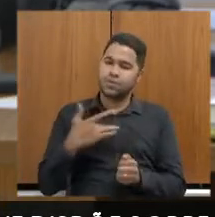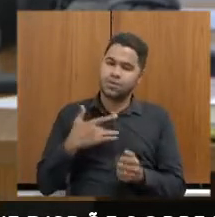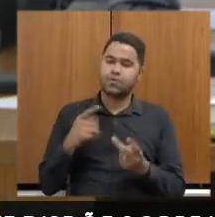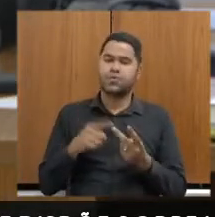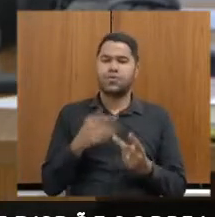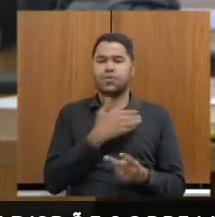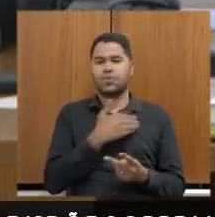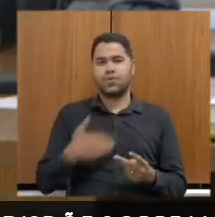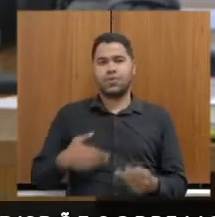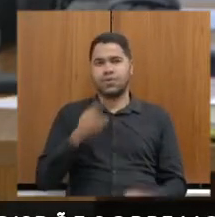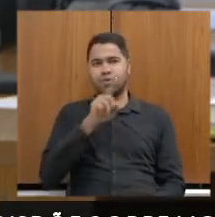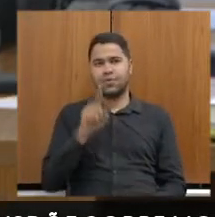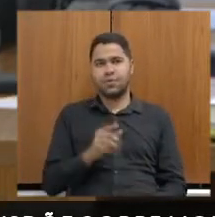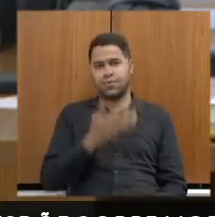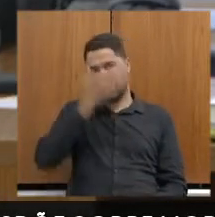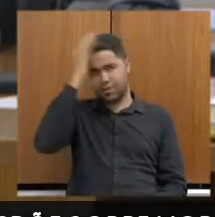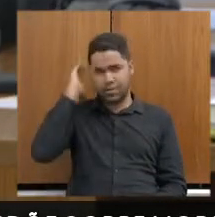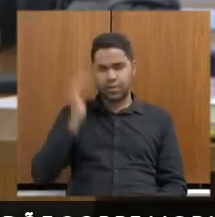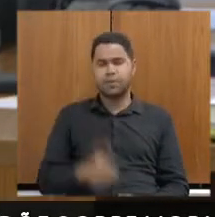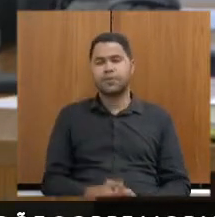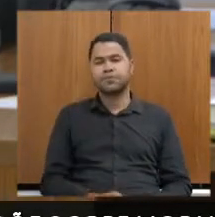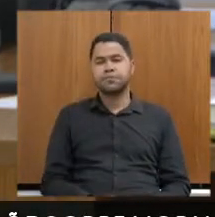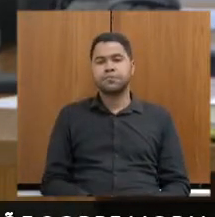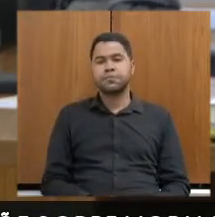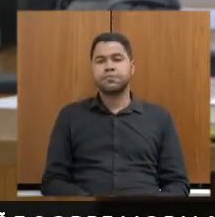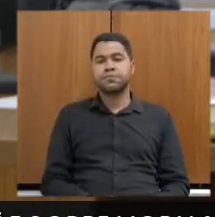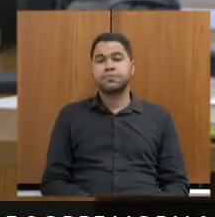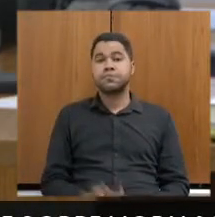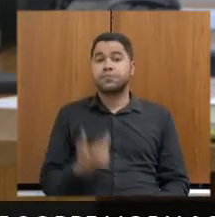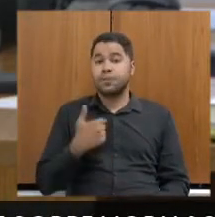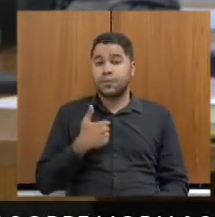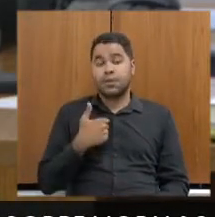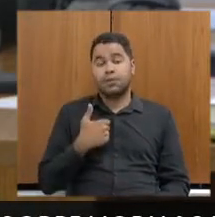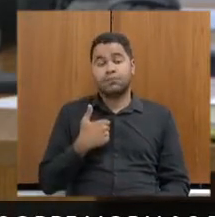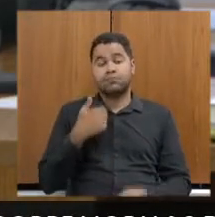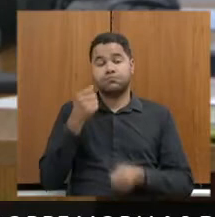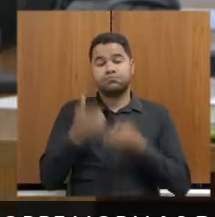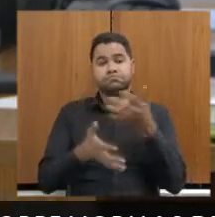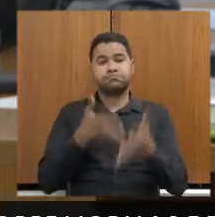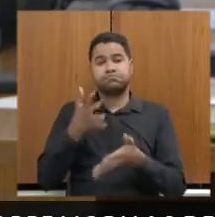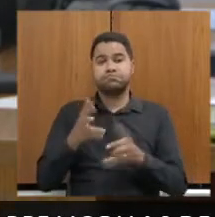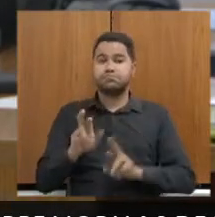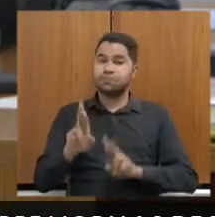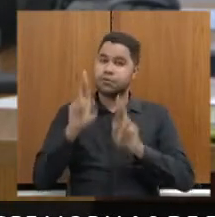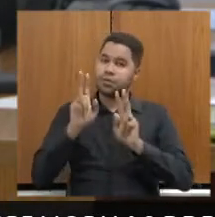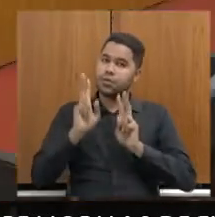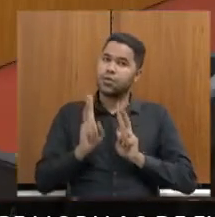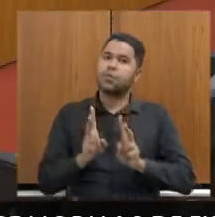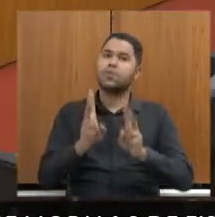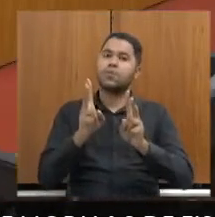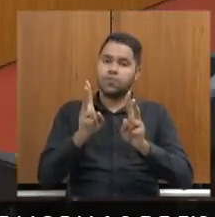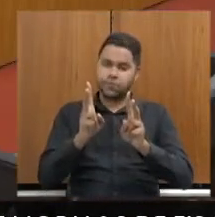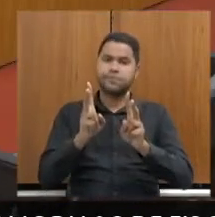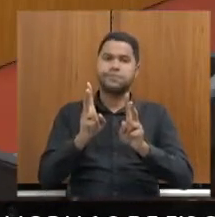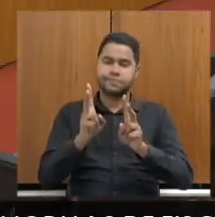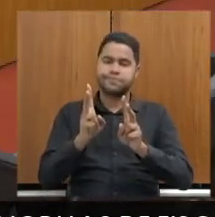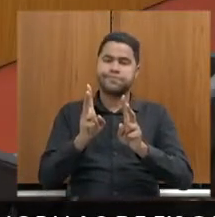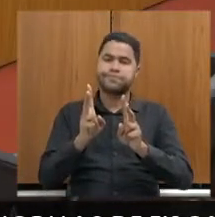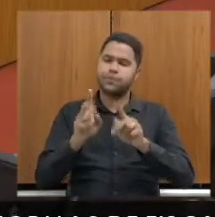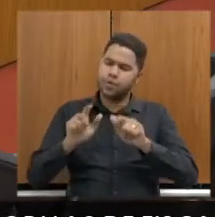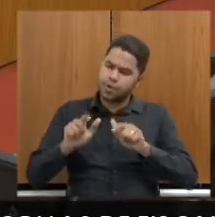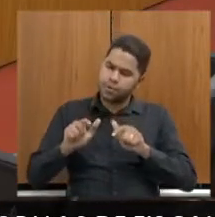junto com o nosso Governador Romeu Zema eu eu tenho aqui Essas são as minhas palavras e espero que continue desta forma